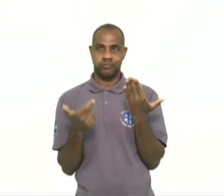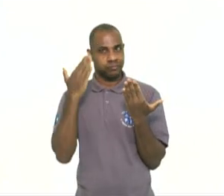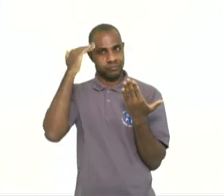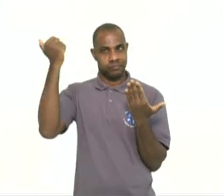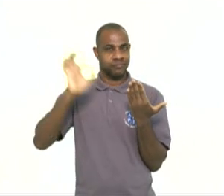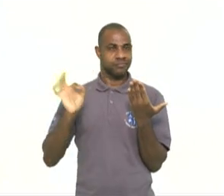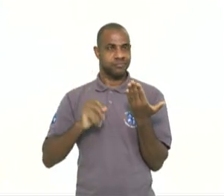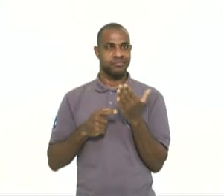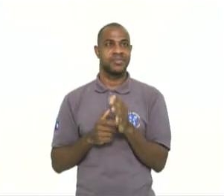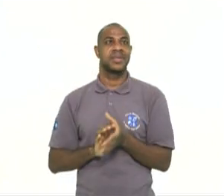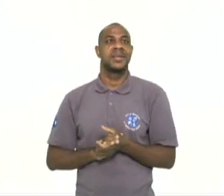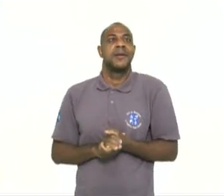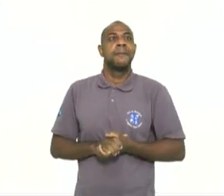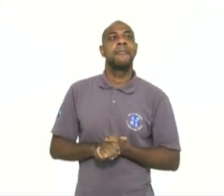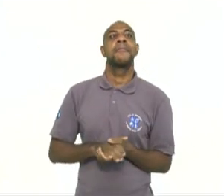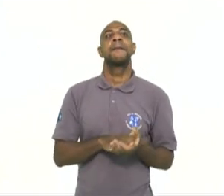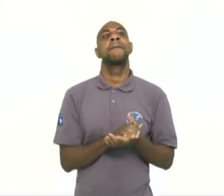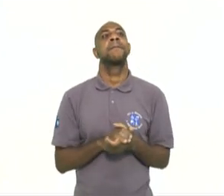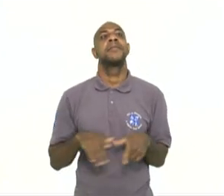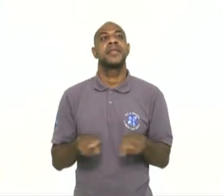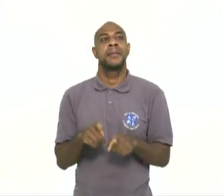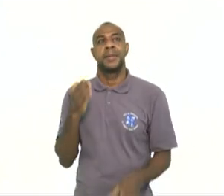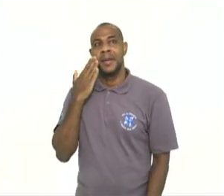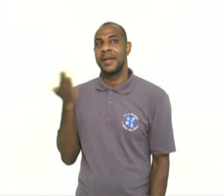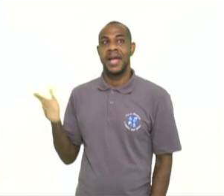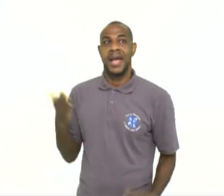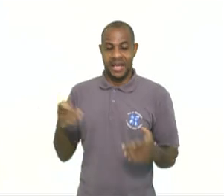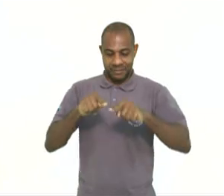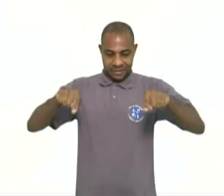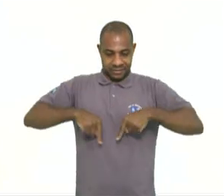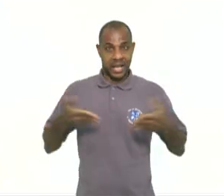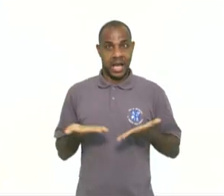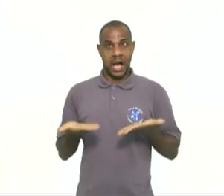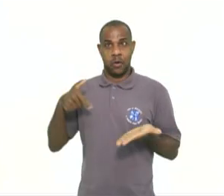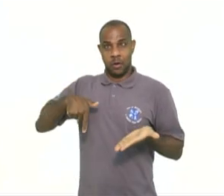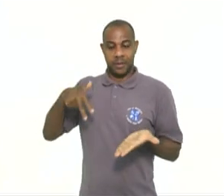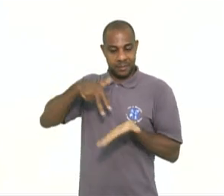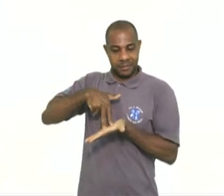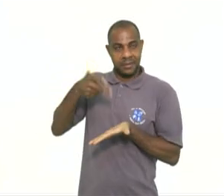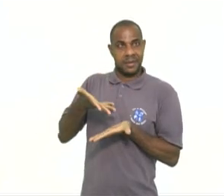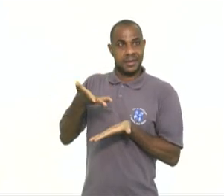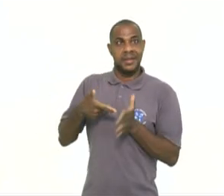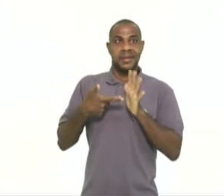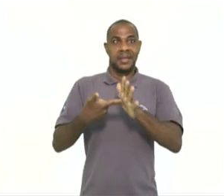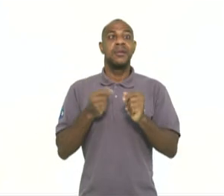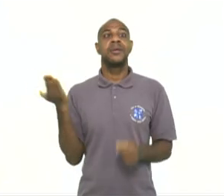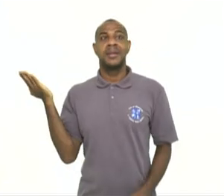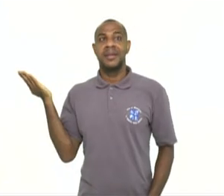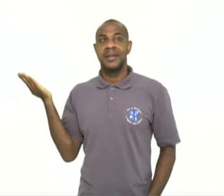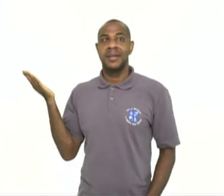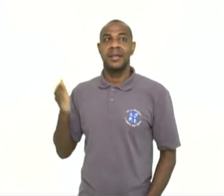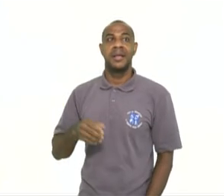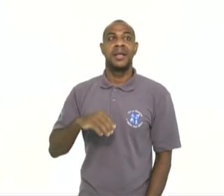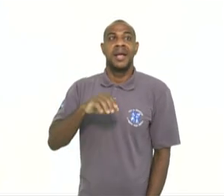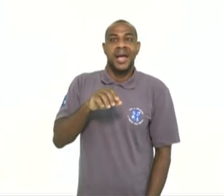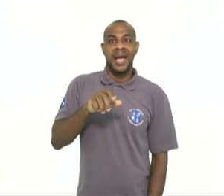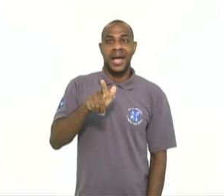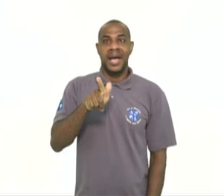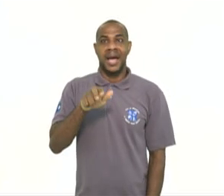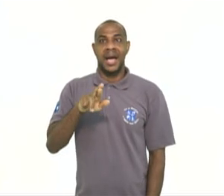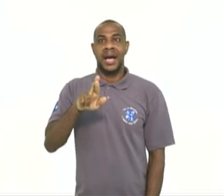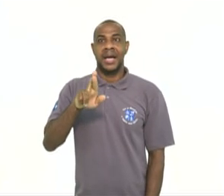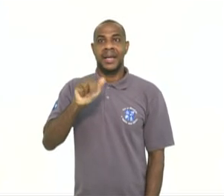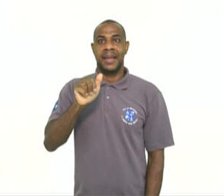diferente das Graças que novos né essa sala que a gente tá aqui agora né tem as Graphic novels as Graphic novels